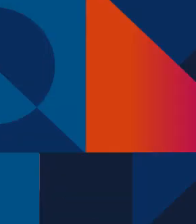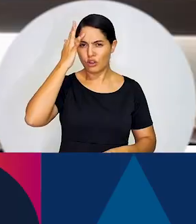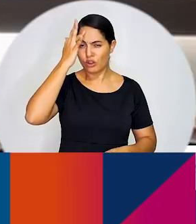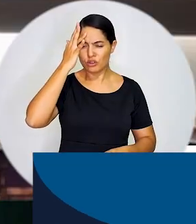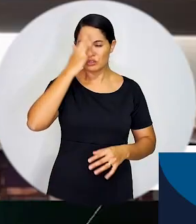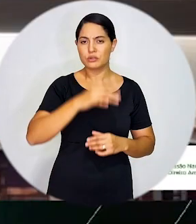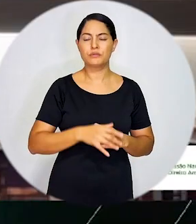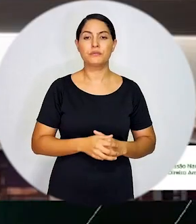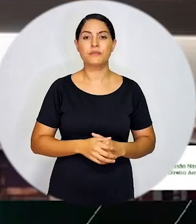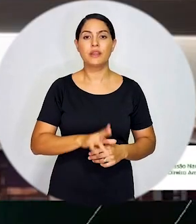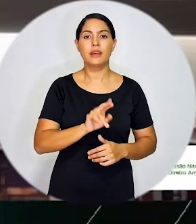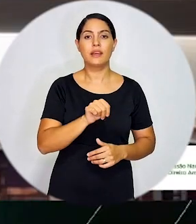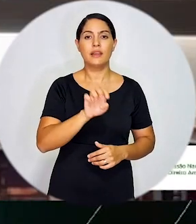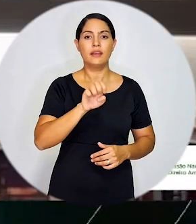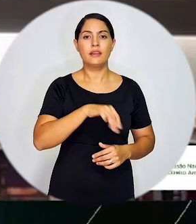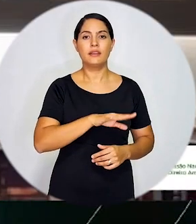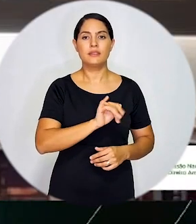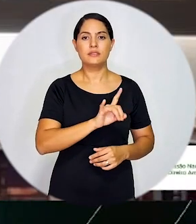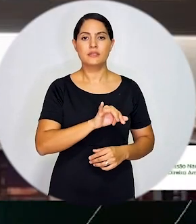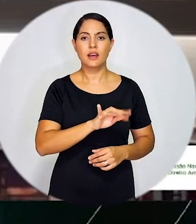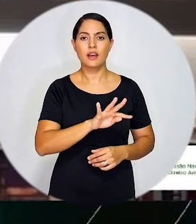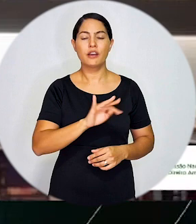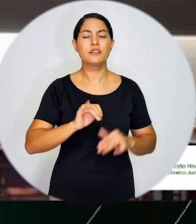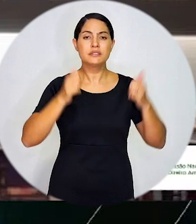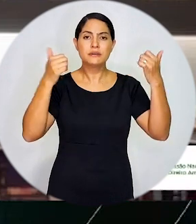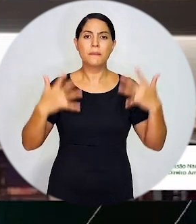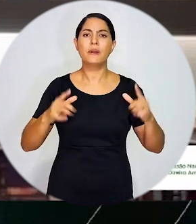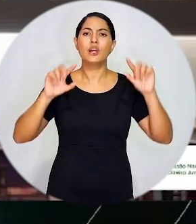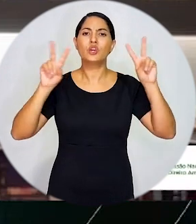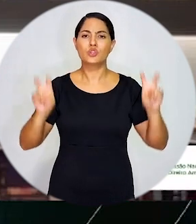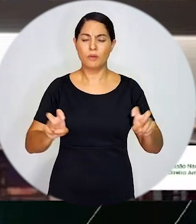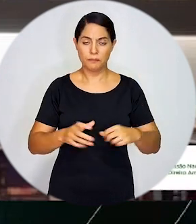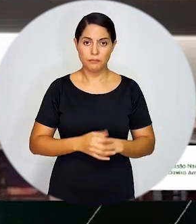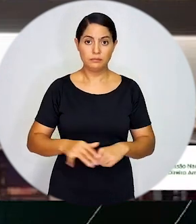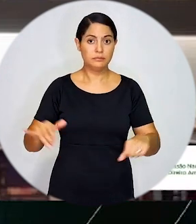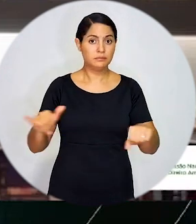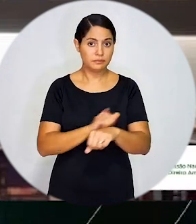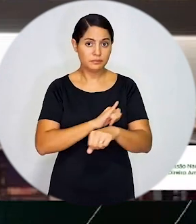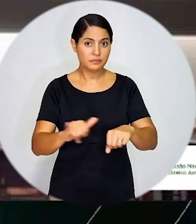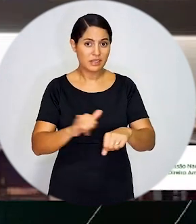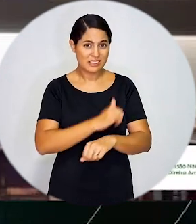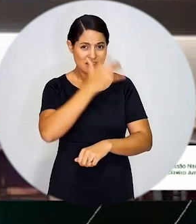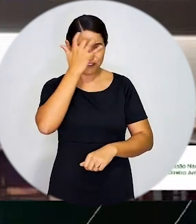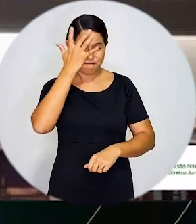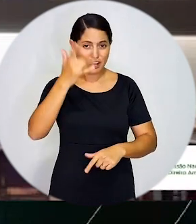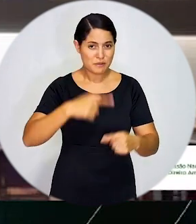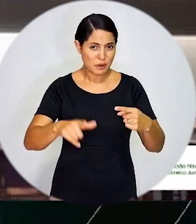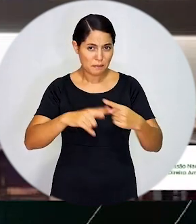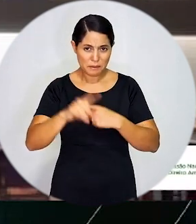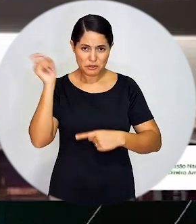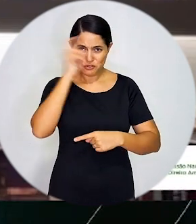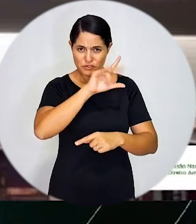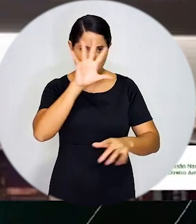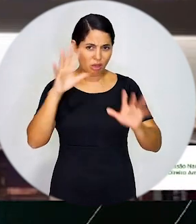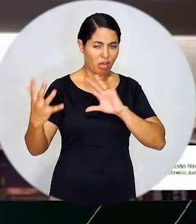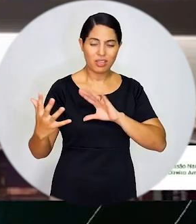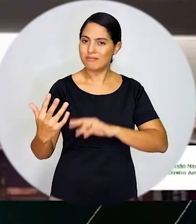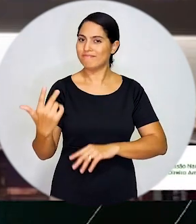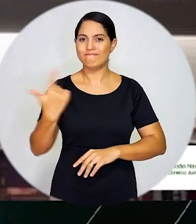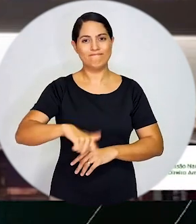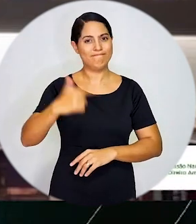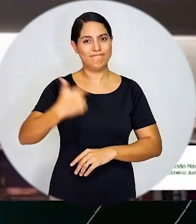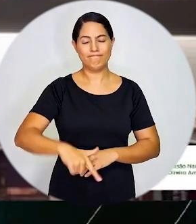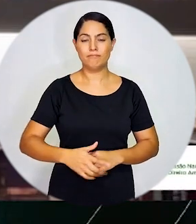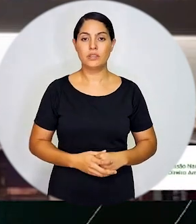Descartes, grande expoente do racionalismo, não existem métodos fáceis para resolver problemas